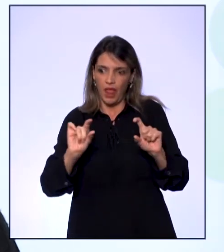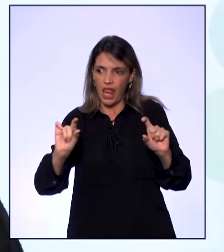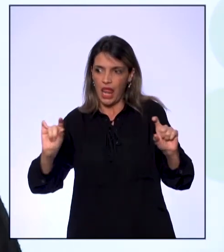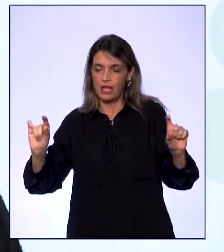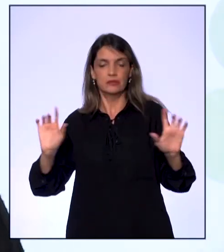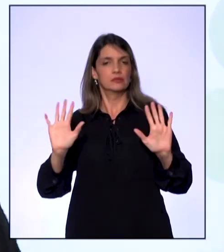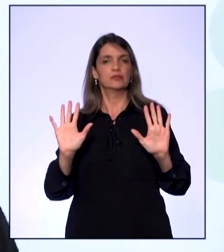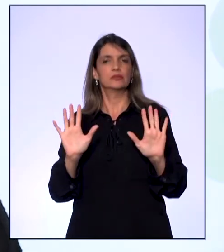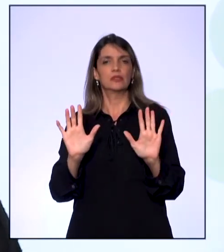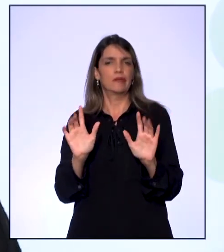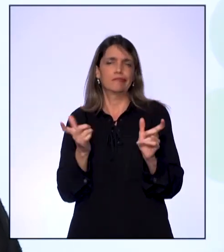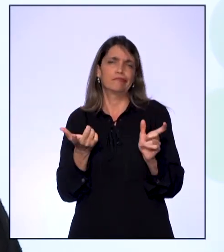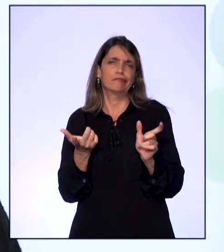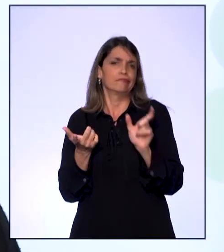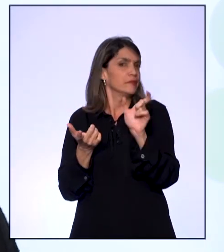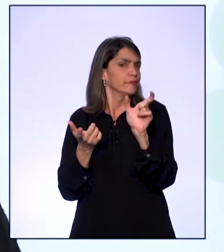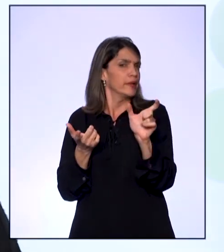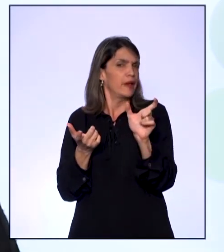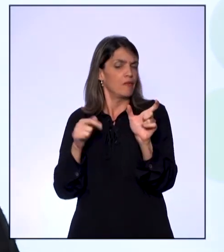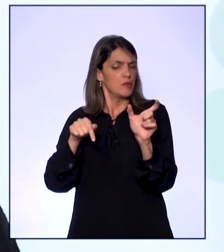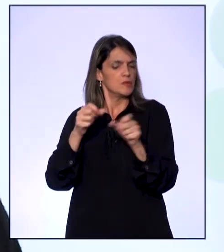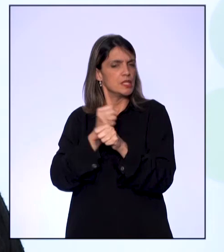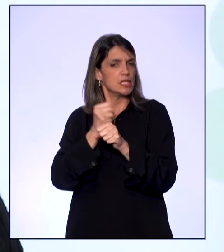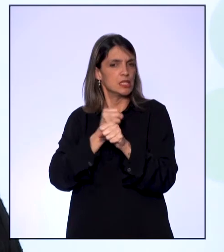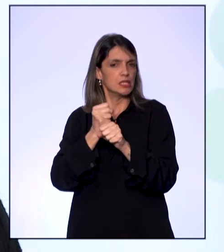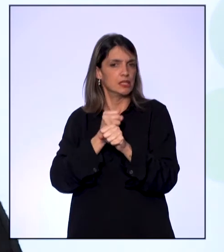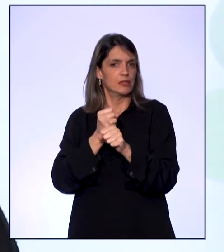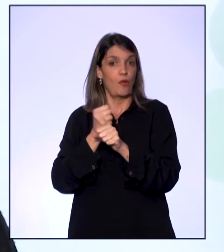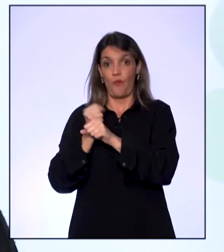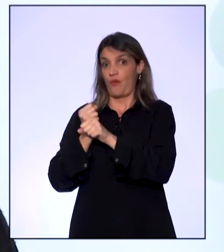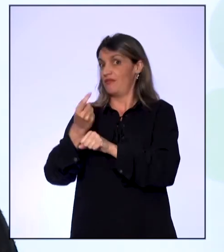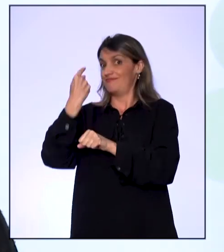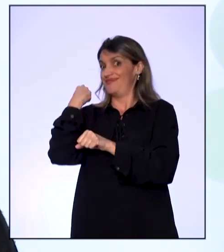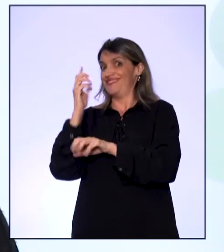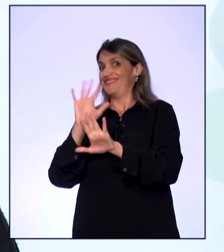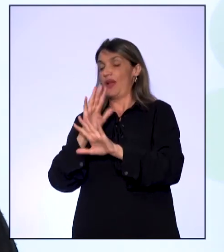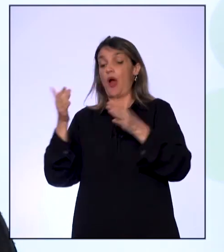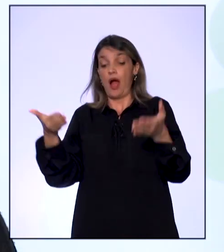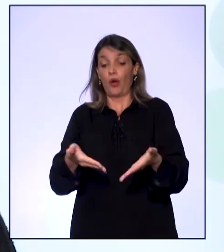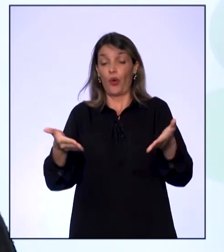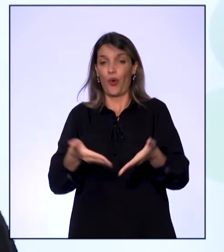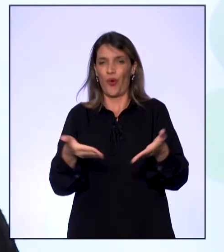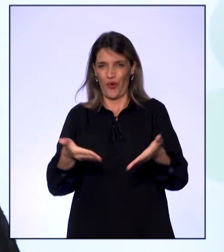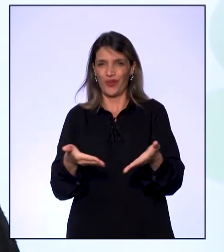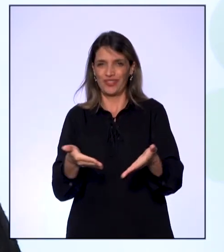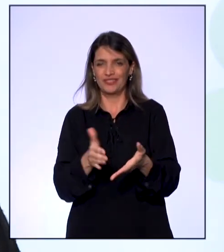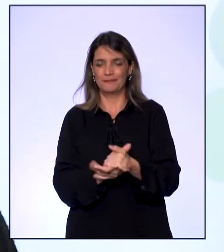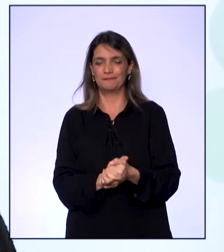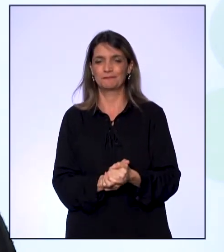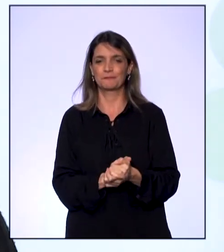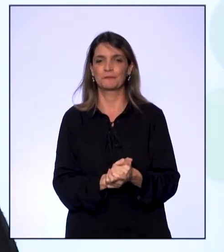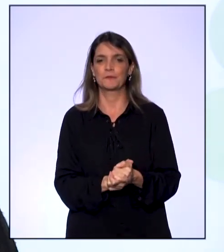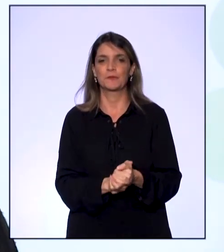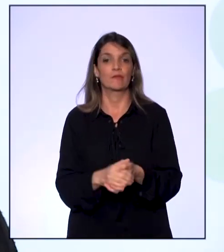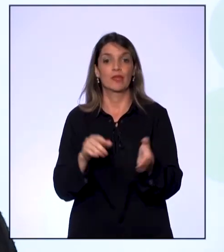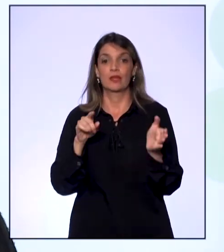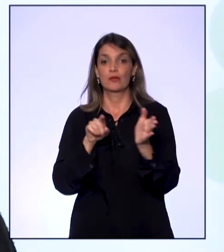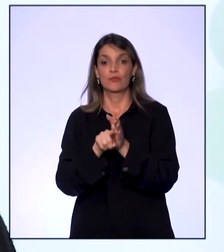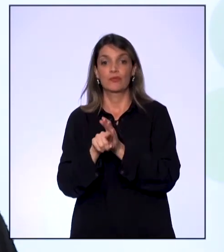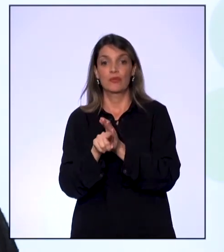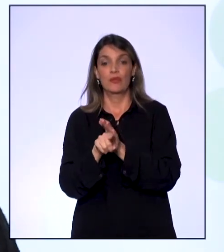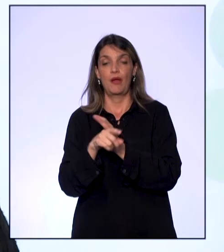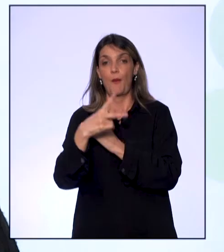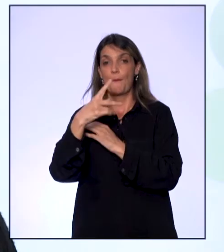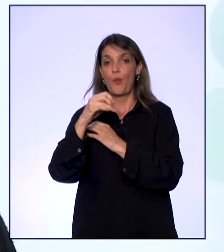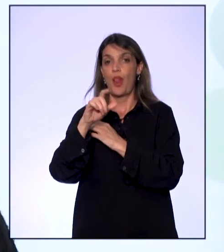em questões que seriam polêmicas para esse ano, porque as do ano passado não valem. Vamos pensar em questões polêmicas da atualidade. Quando a gente pensa que o tema tem